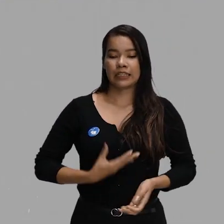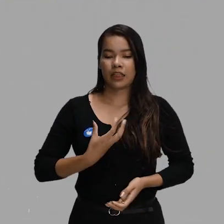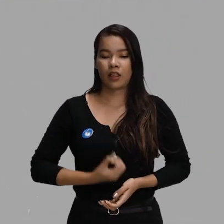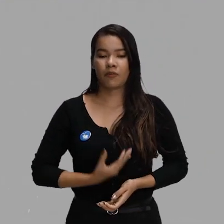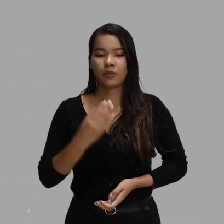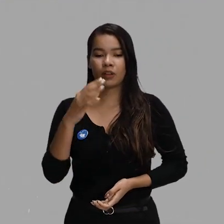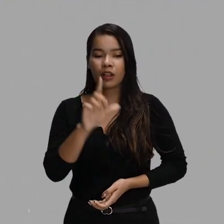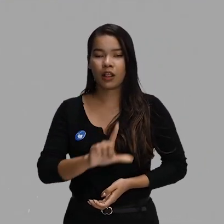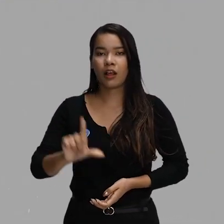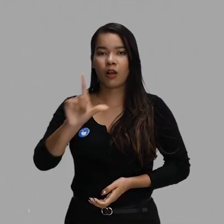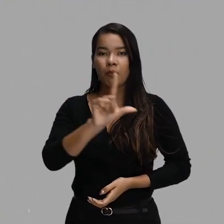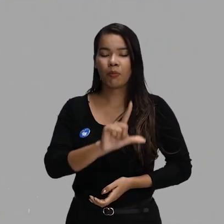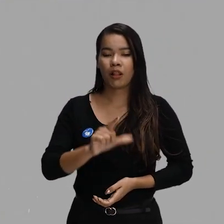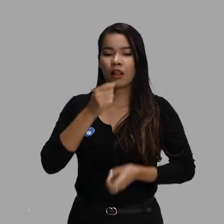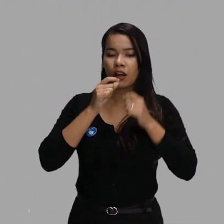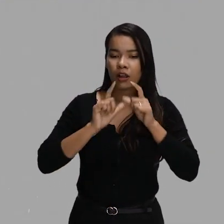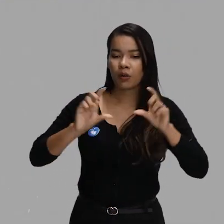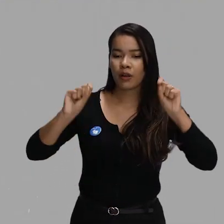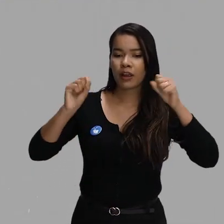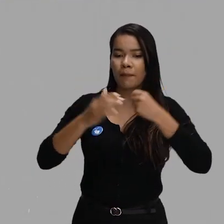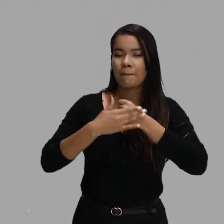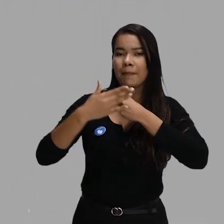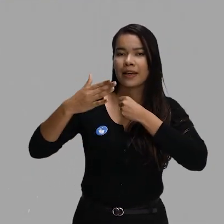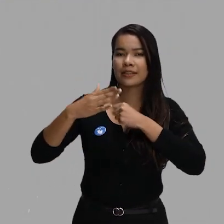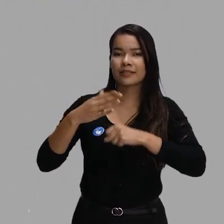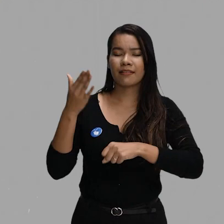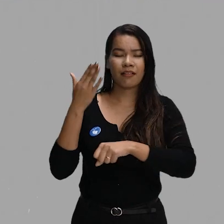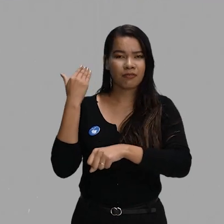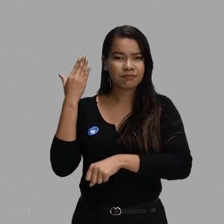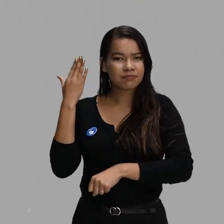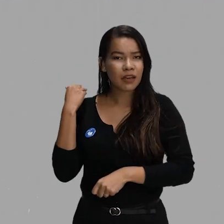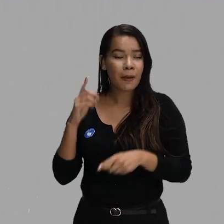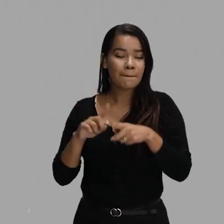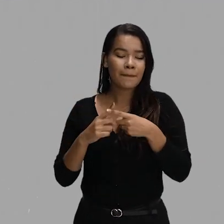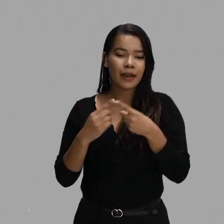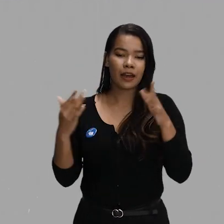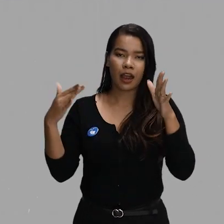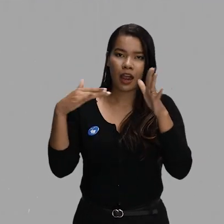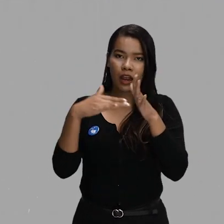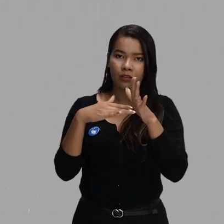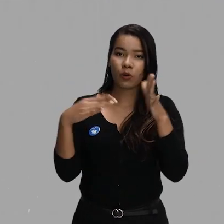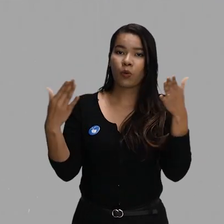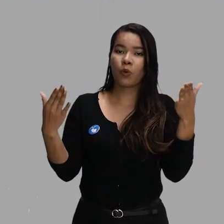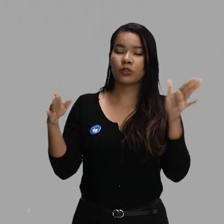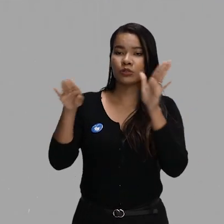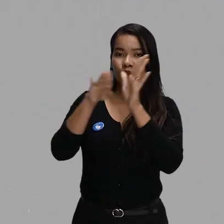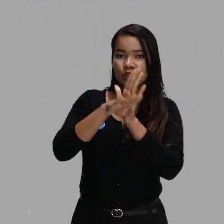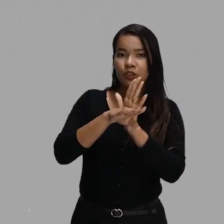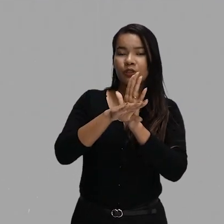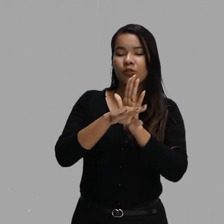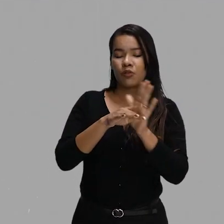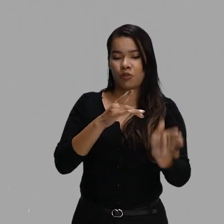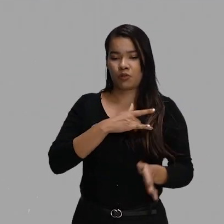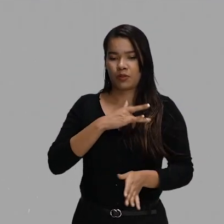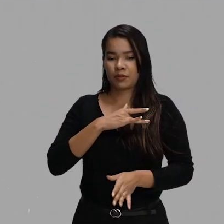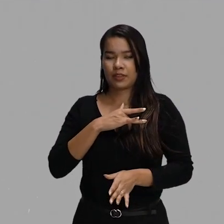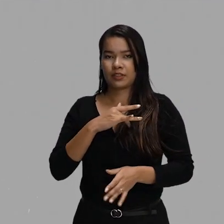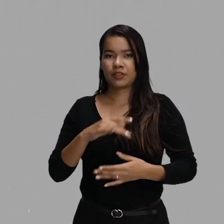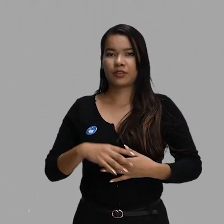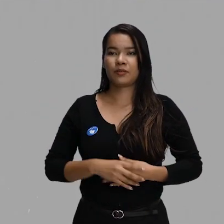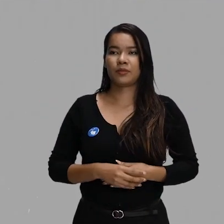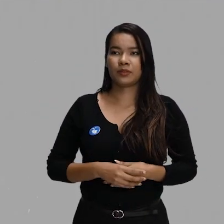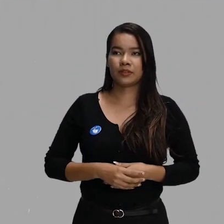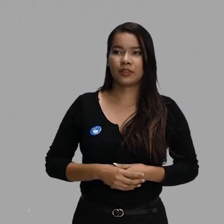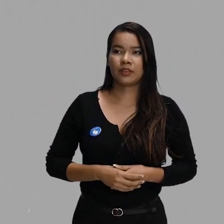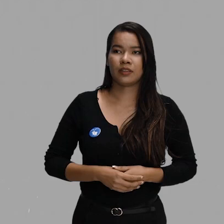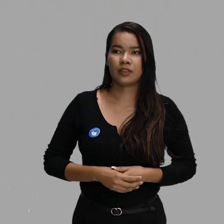linguagem mais polida, mais erudita. E aqui, quando chega no romantismo, que depois do trovadorismo vem o humanismo,